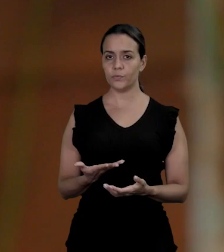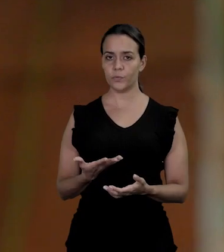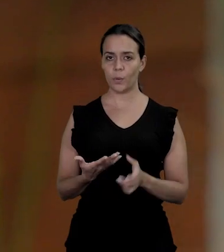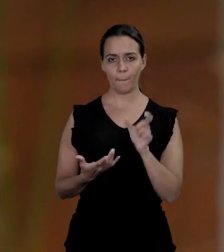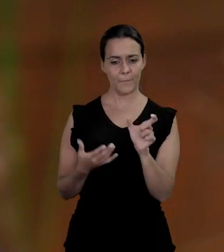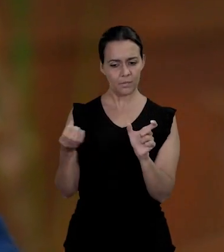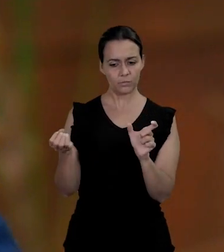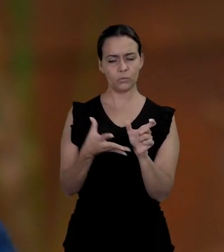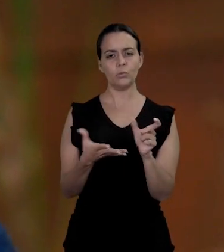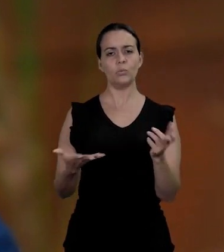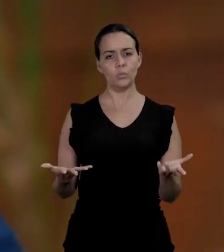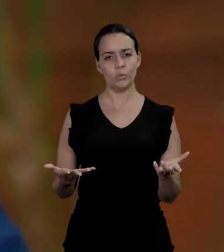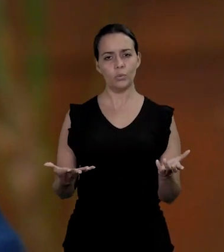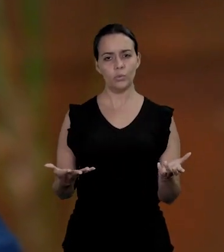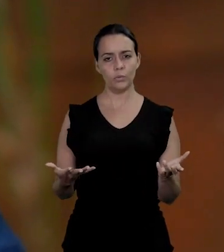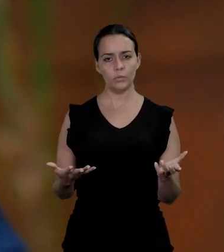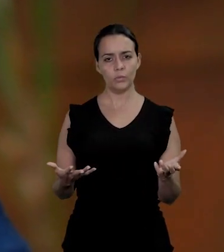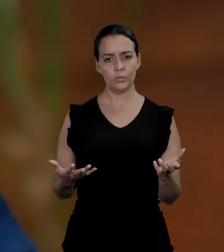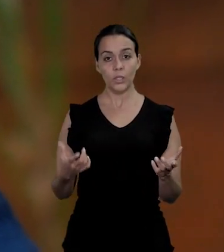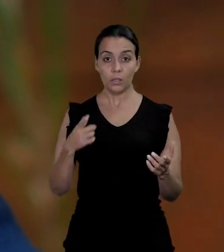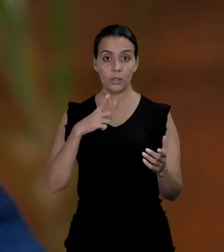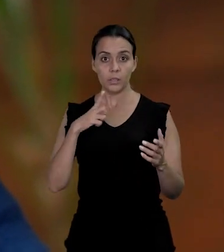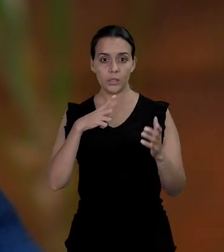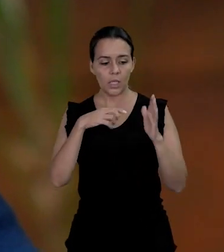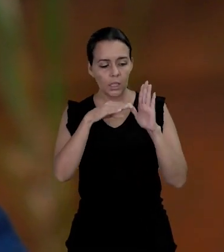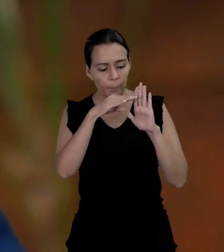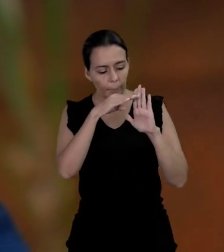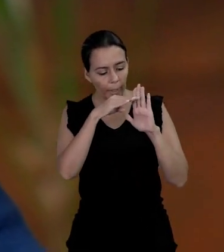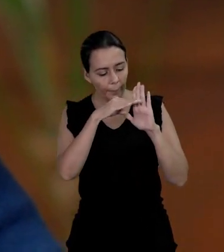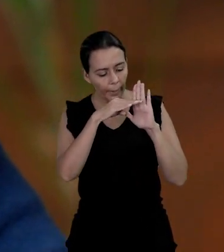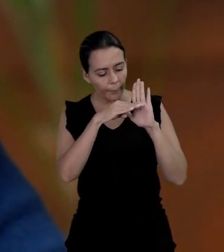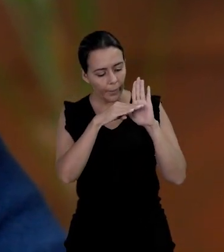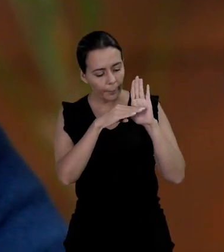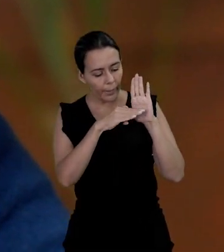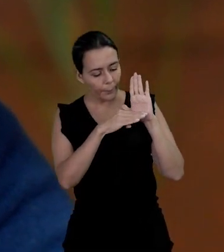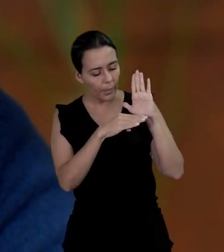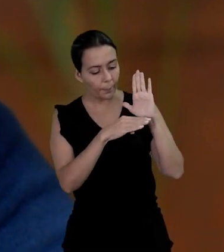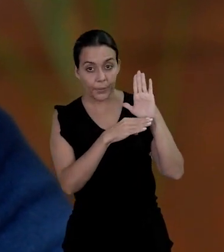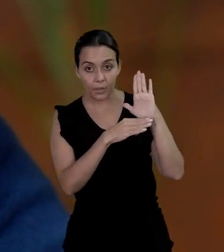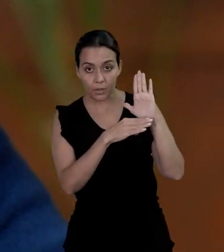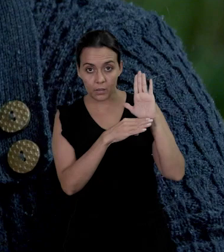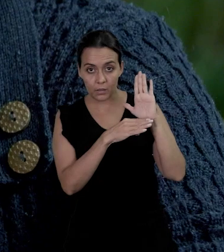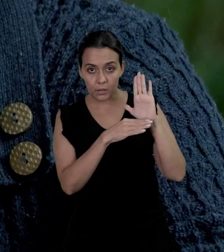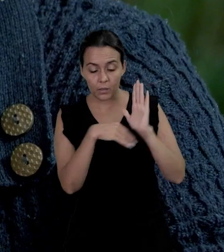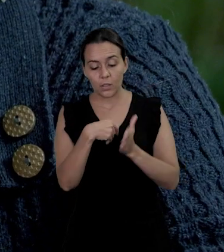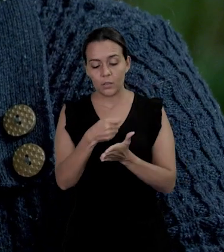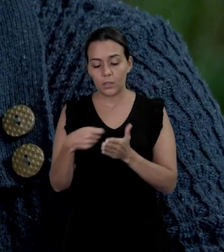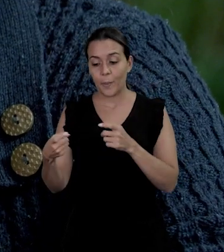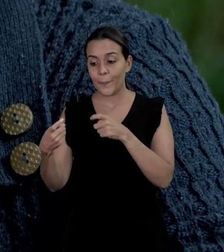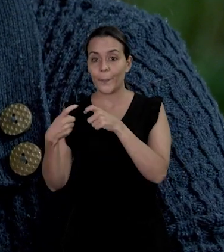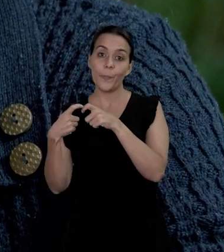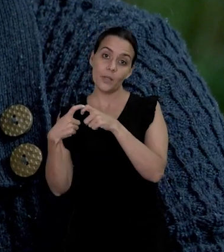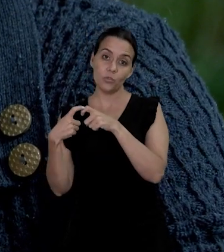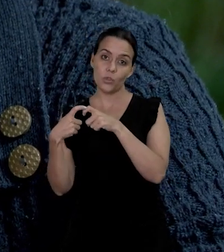ligada a todo esse aspecto normatizador médico, né? Para uma pessoa trans, né,